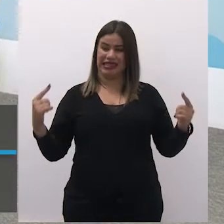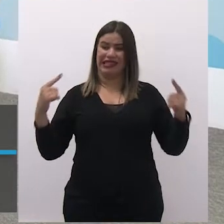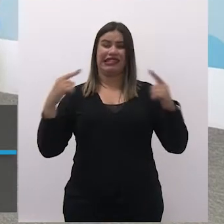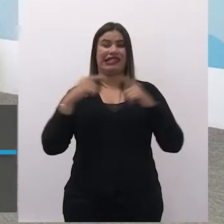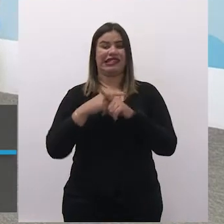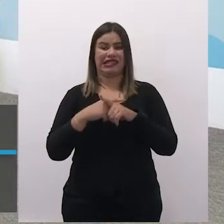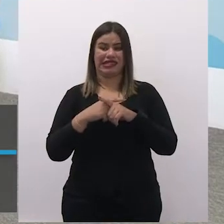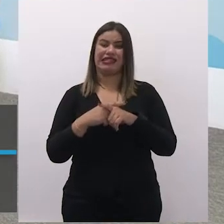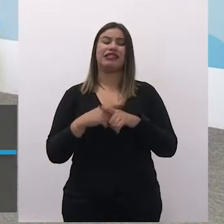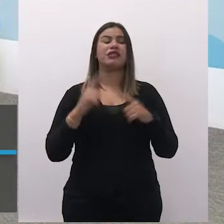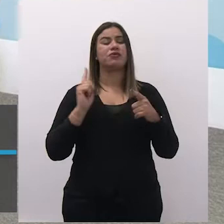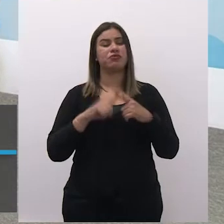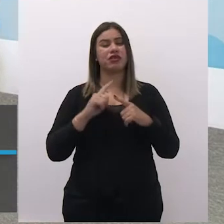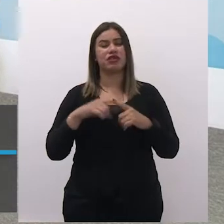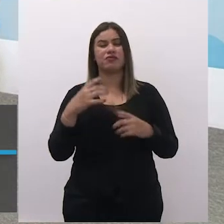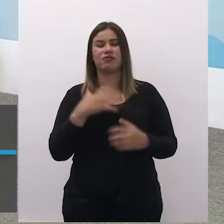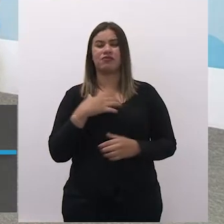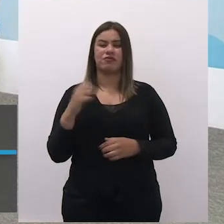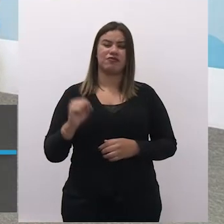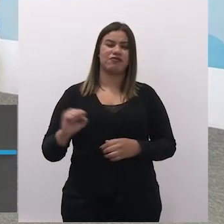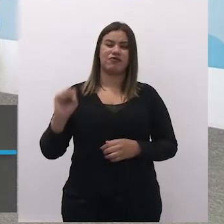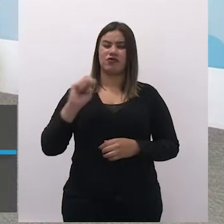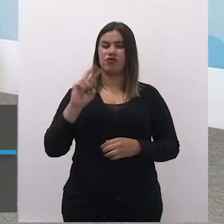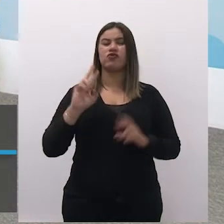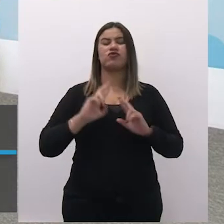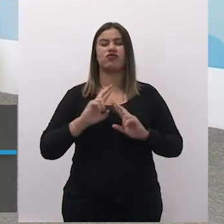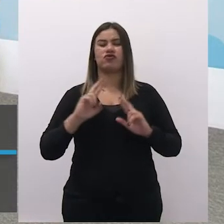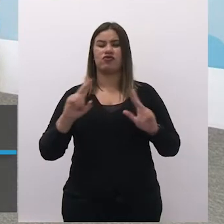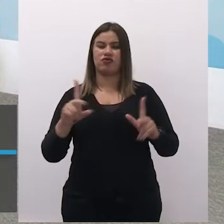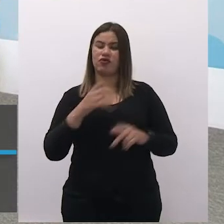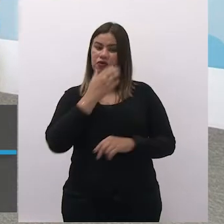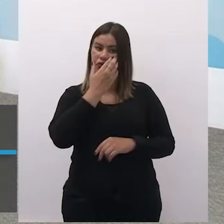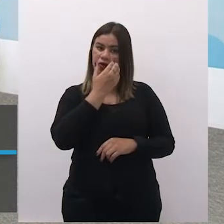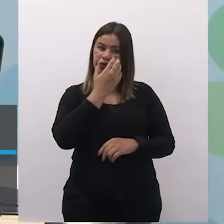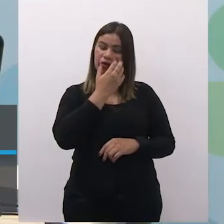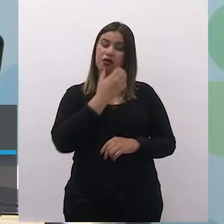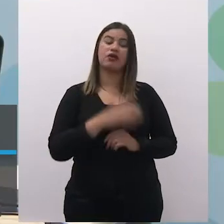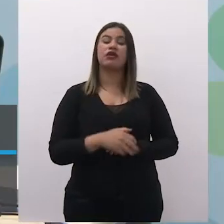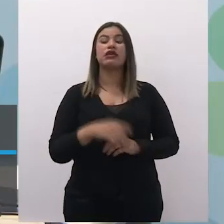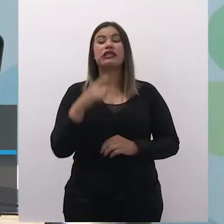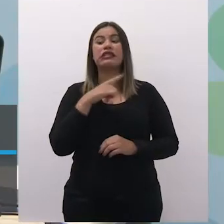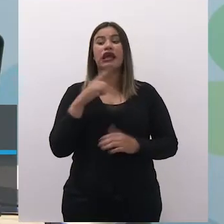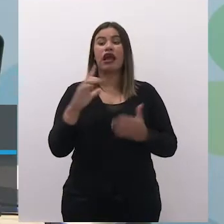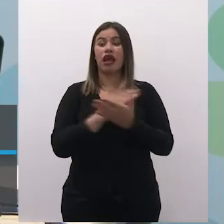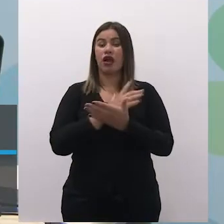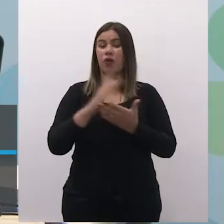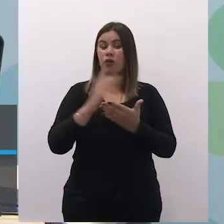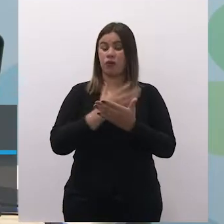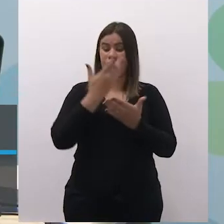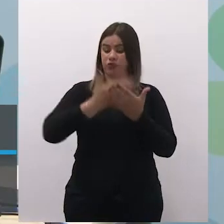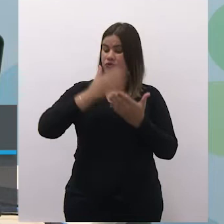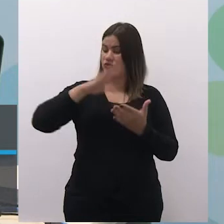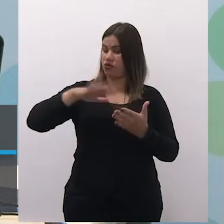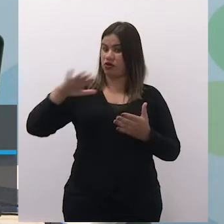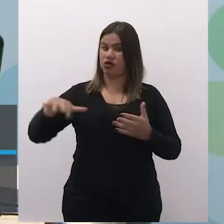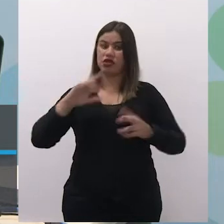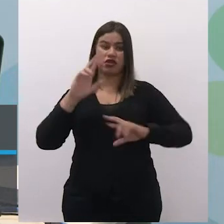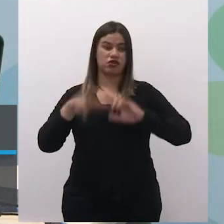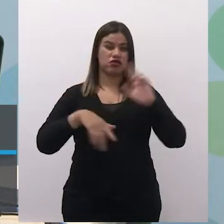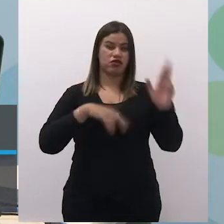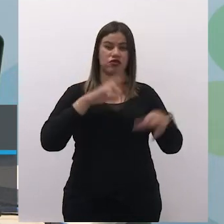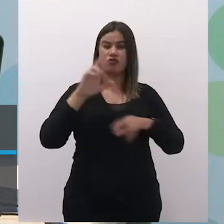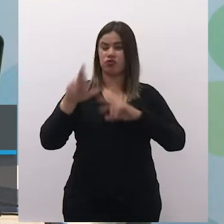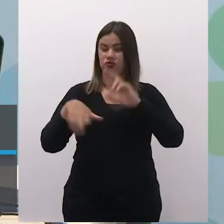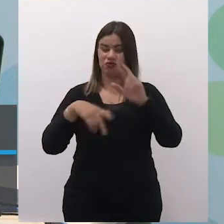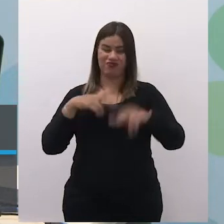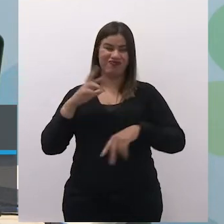muitas vezes são diferentes, né? Sim. Nós temos aí estudantes de todos os tipos, de todas as origens,